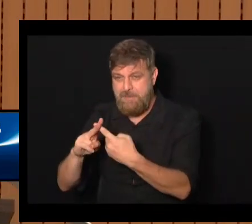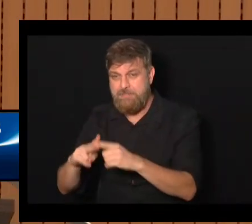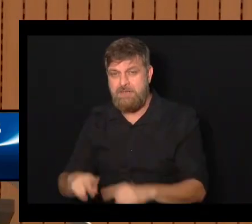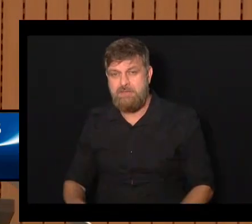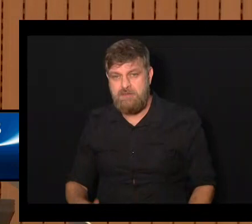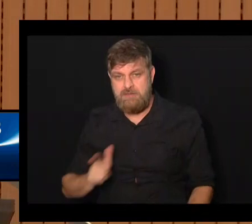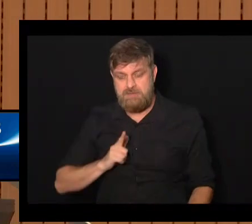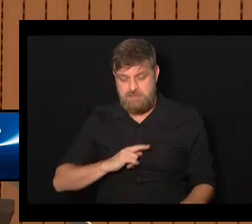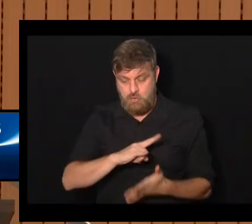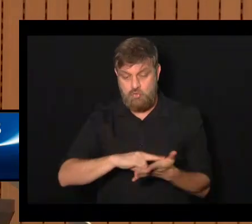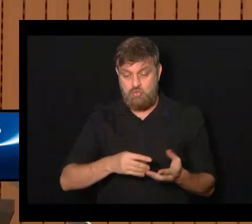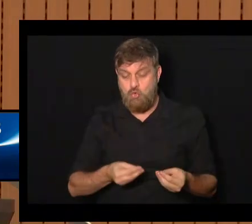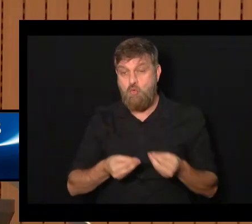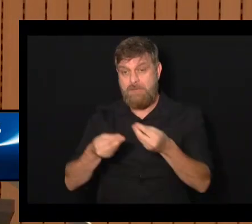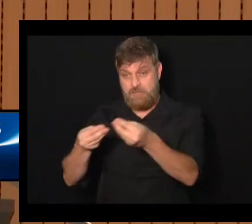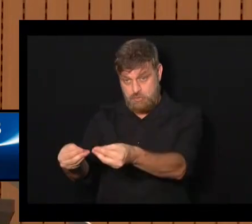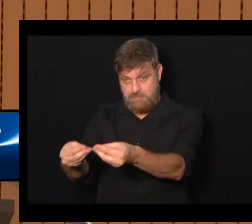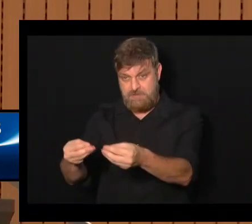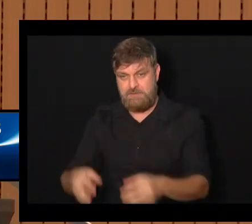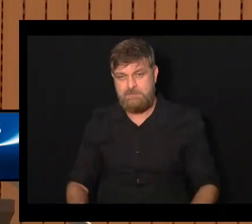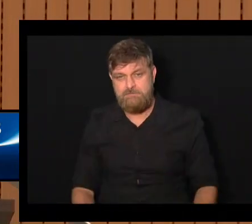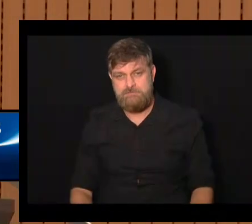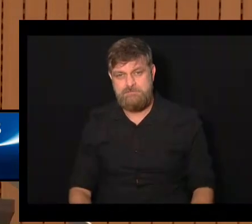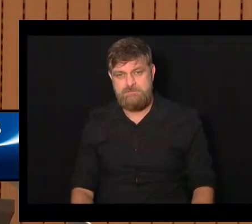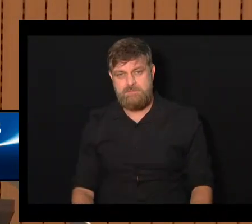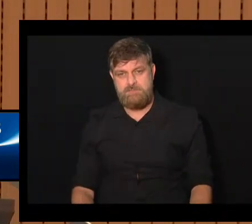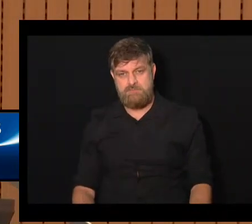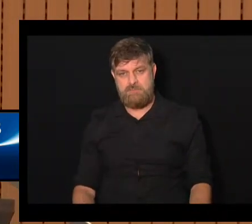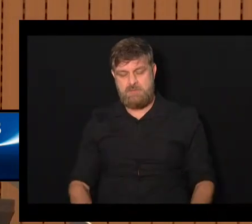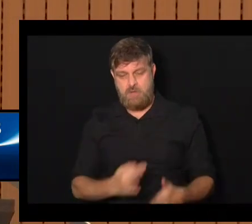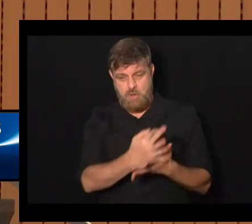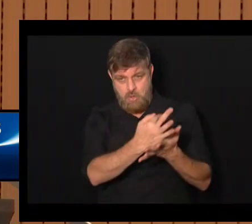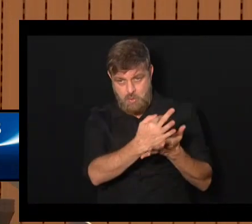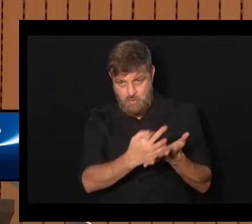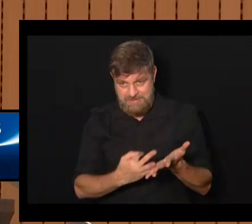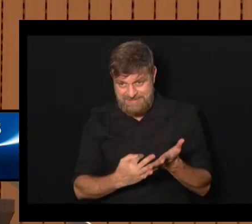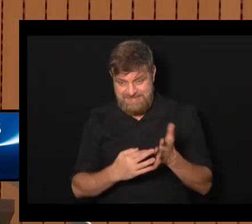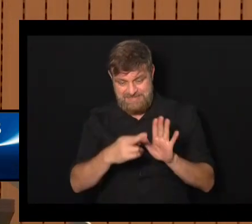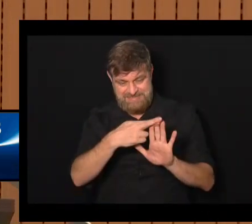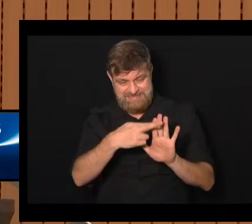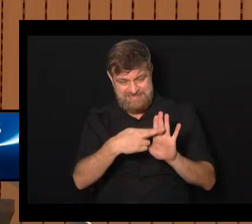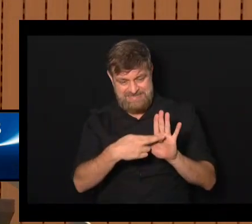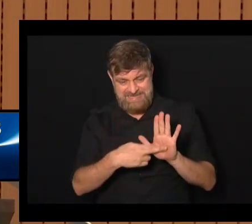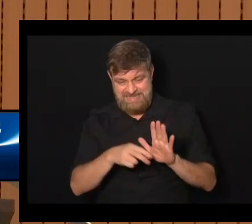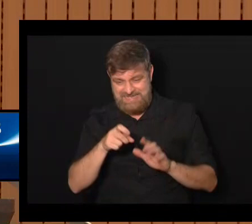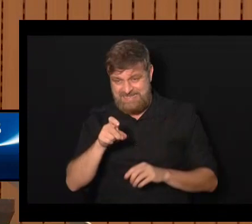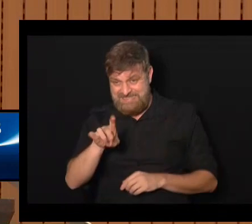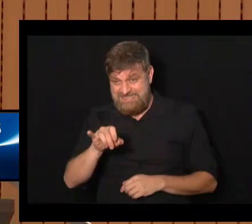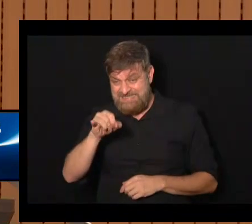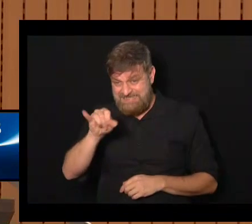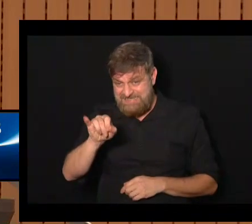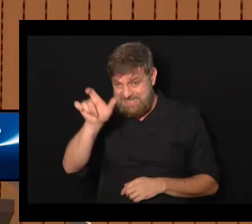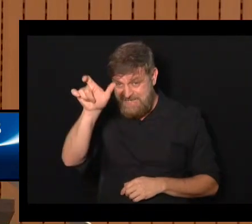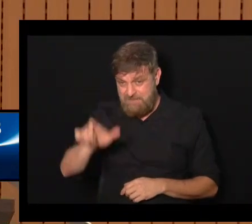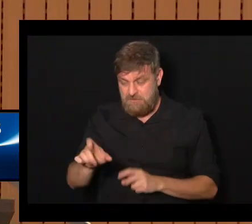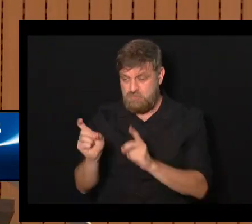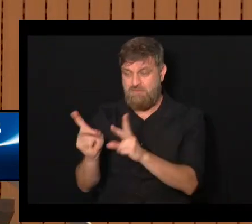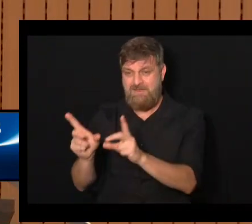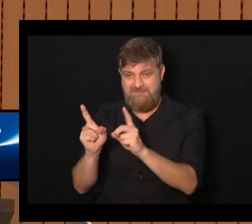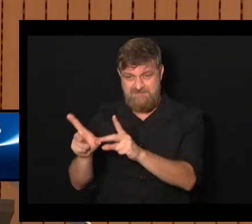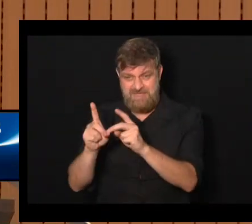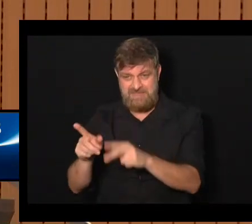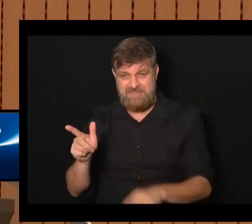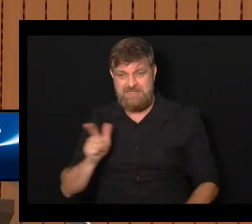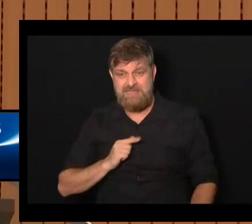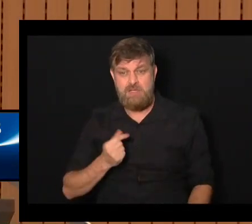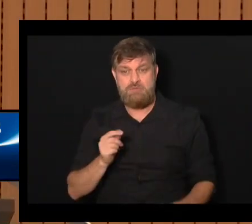utilizado. Portanto, a atual redação da norma diz que se o vendedor do potencial não empregar